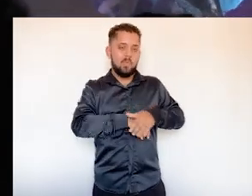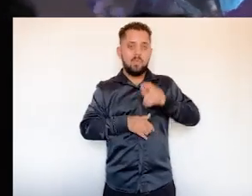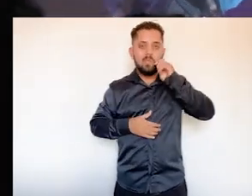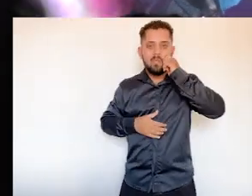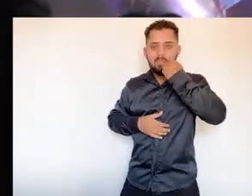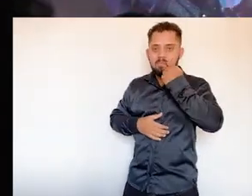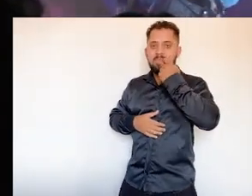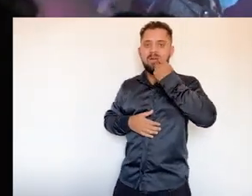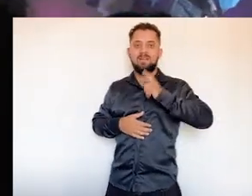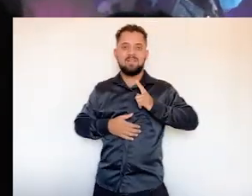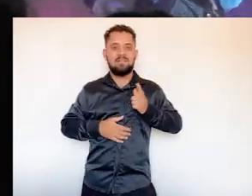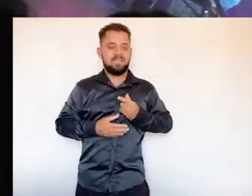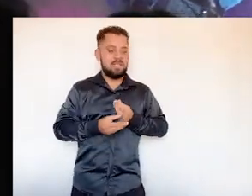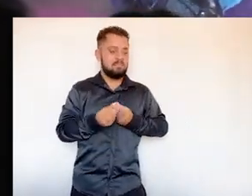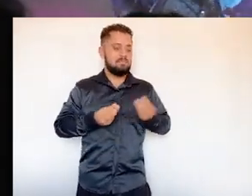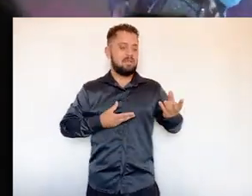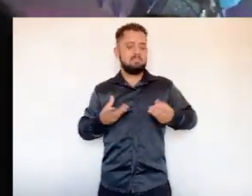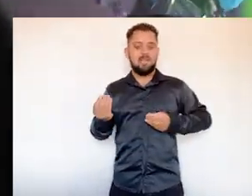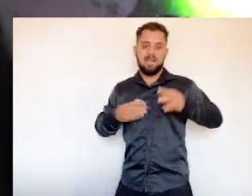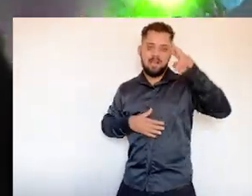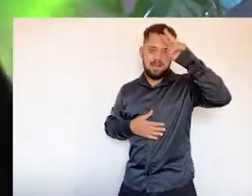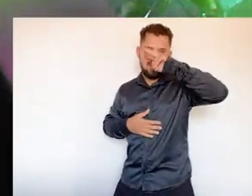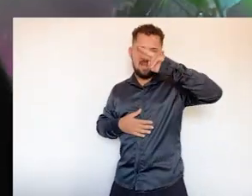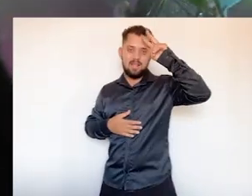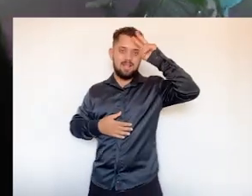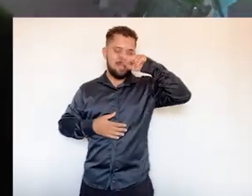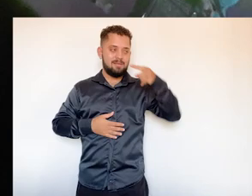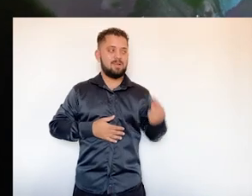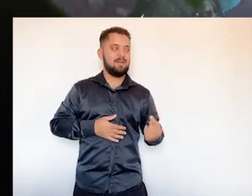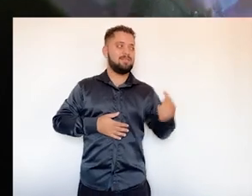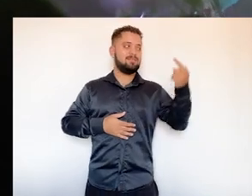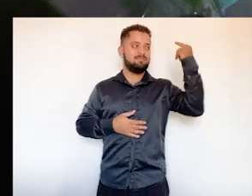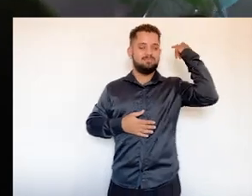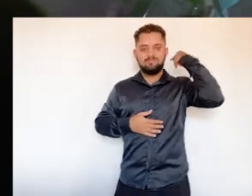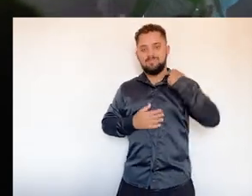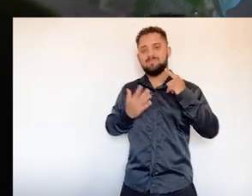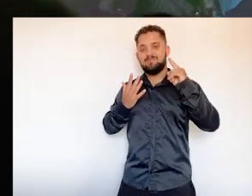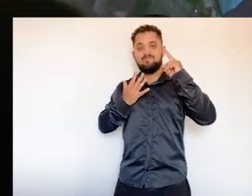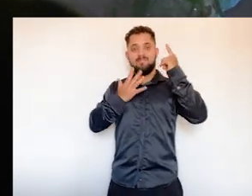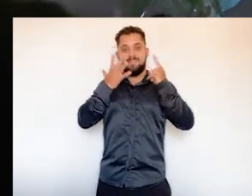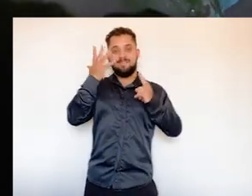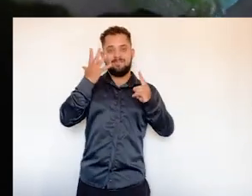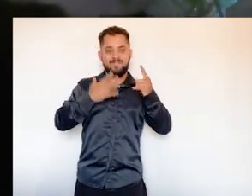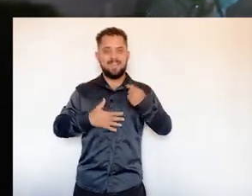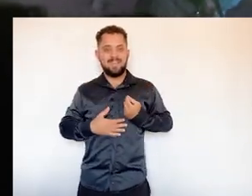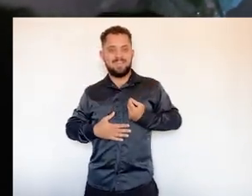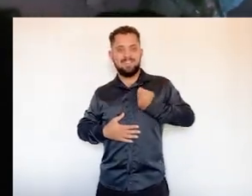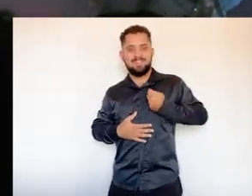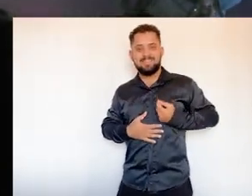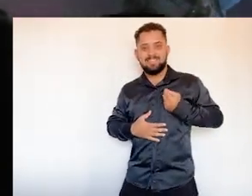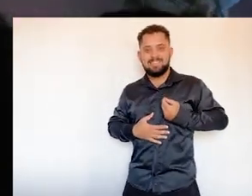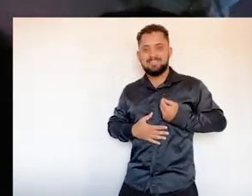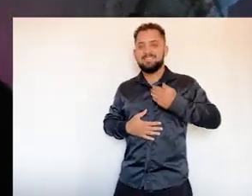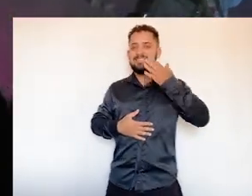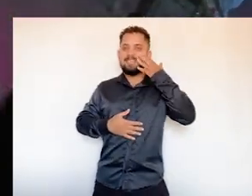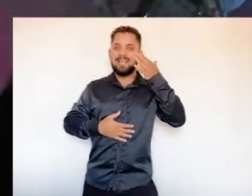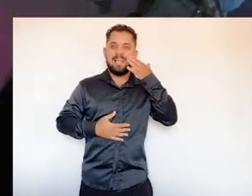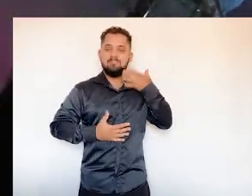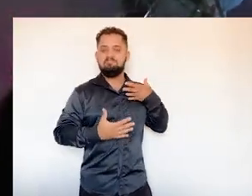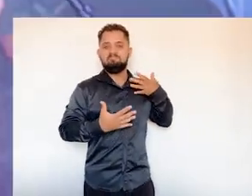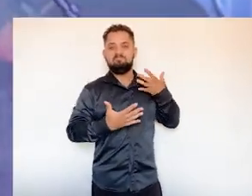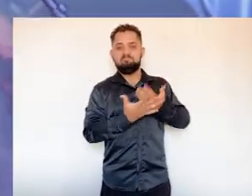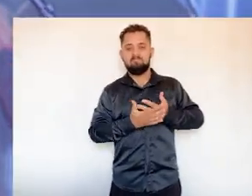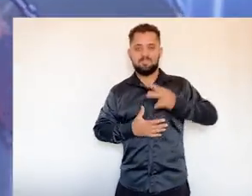Desses carnavais, atrás da muralha, um Planalto Central, o afundo